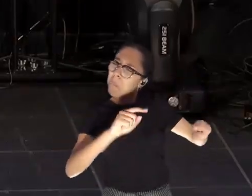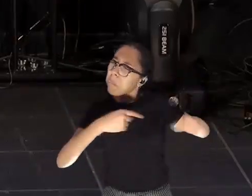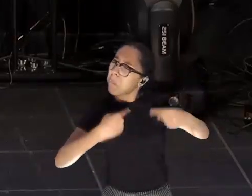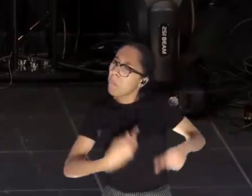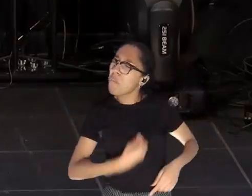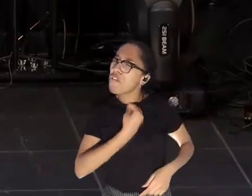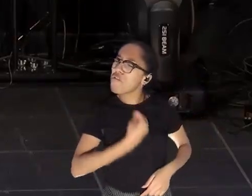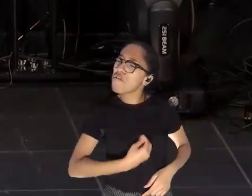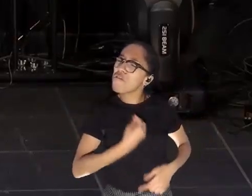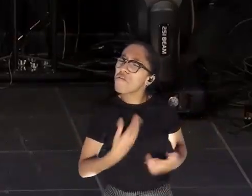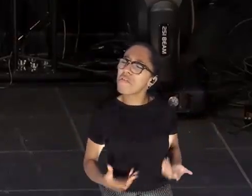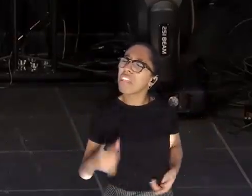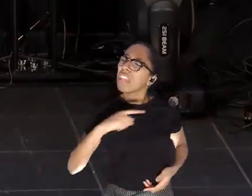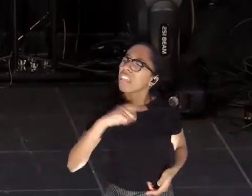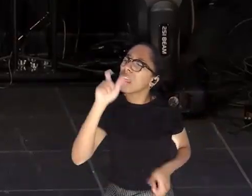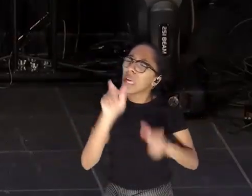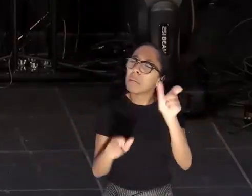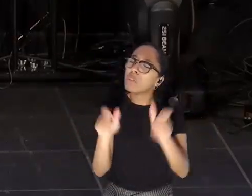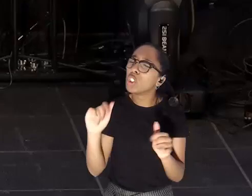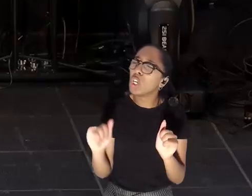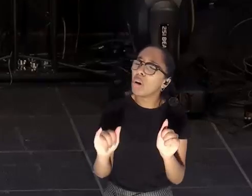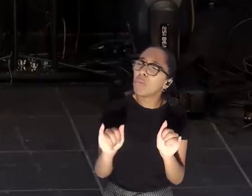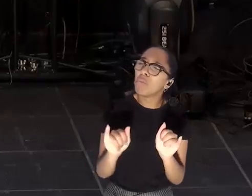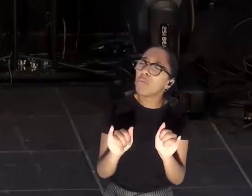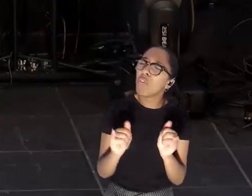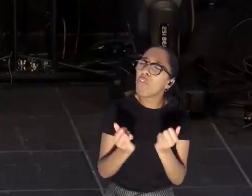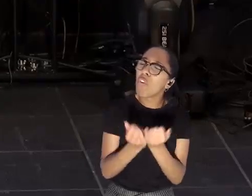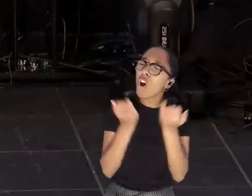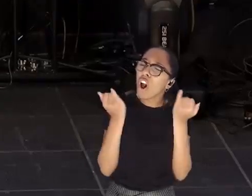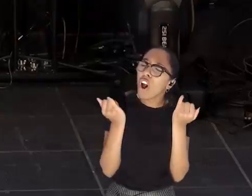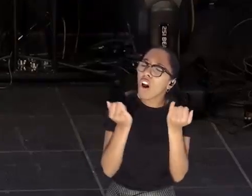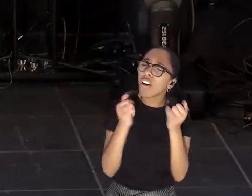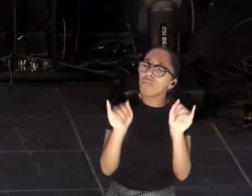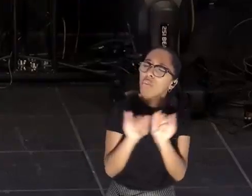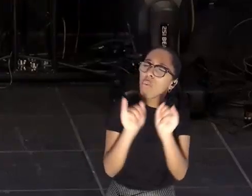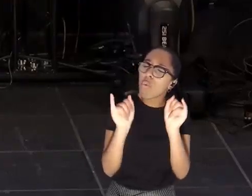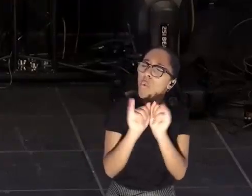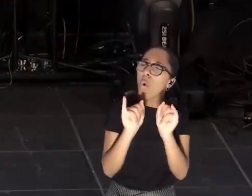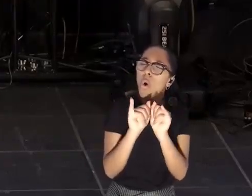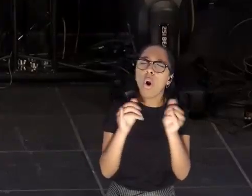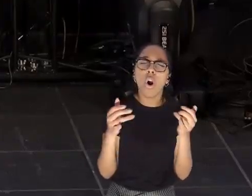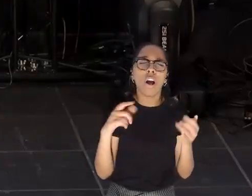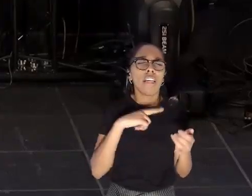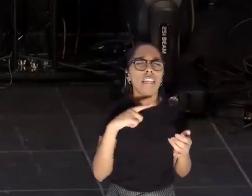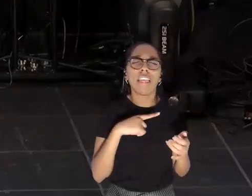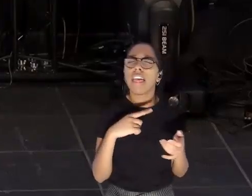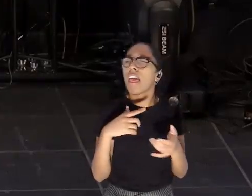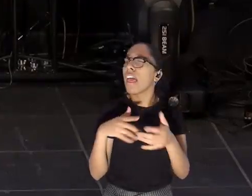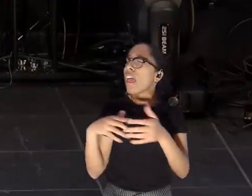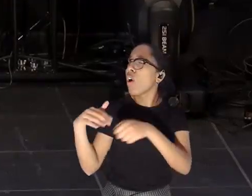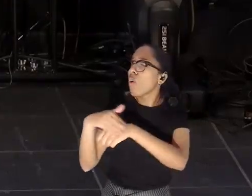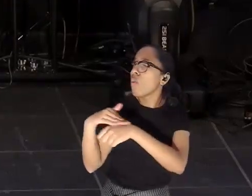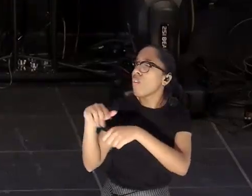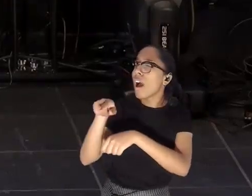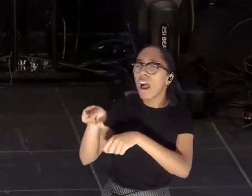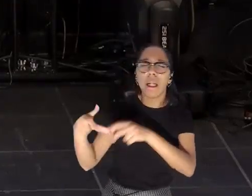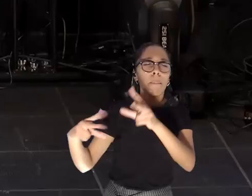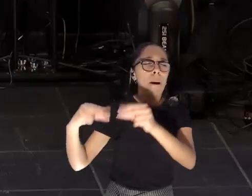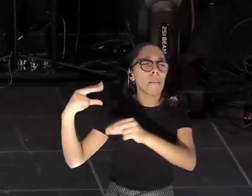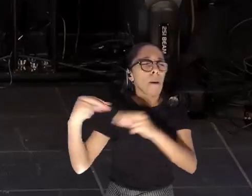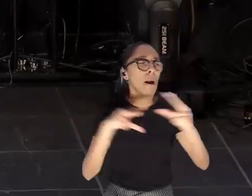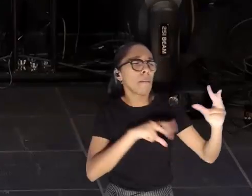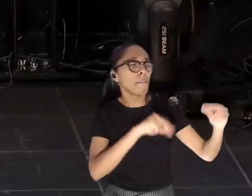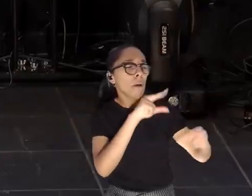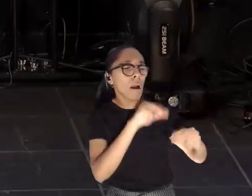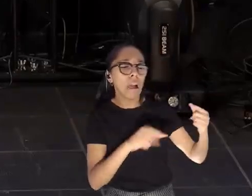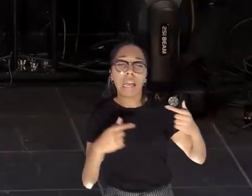só para me tirar do prumo. Tem situações que eu vou ver que vão me desanimar. Tem conversas que eu vou ouvir que vão mexer com o meu coração. Tudo para